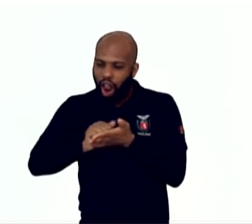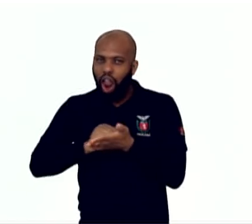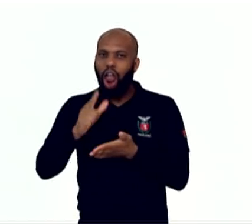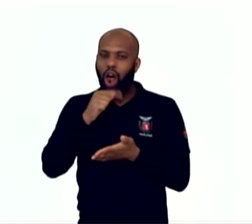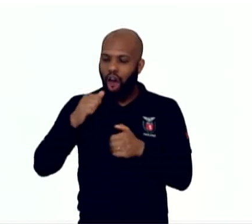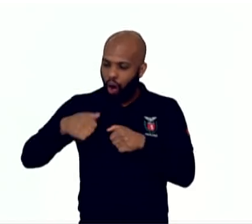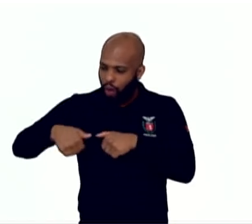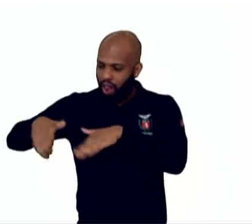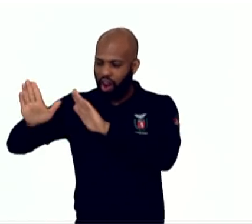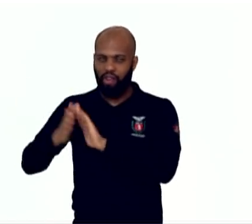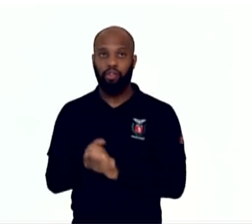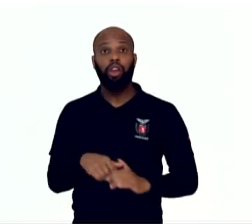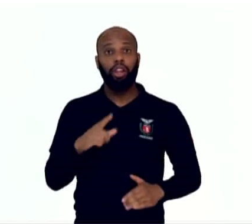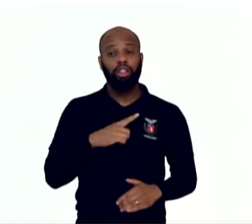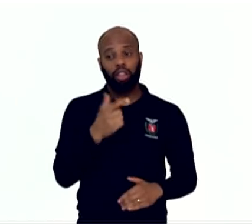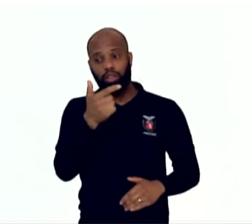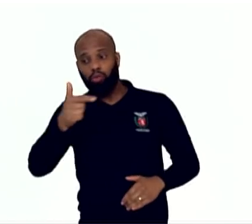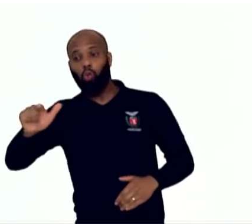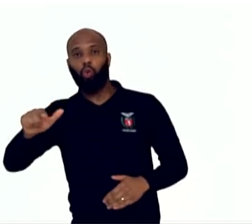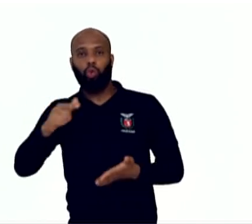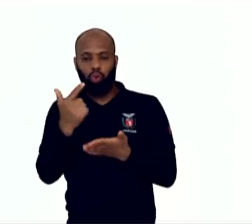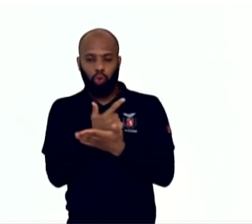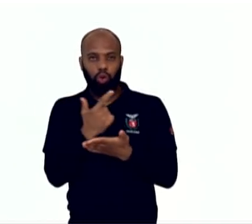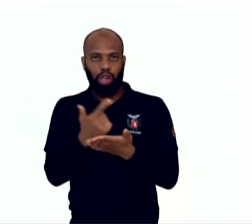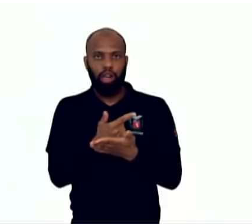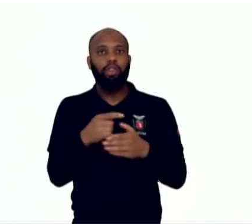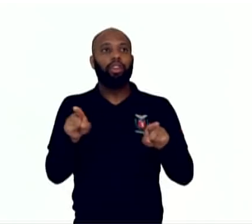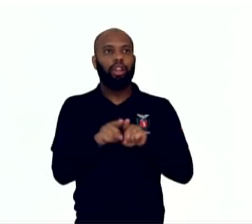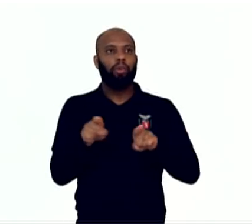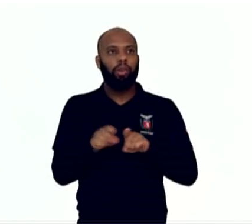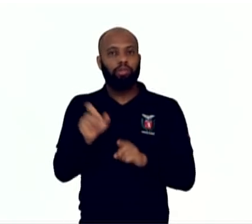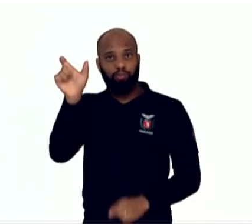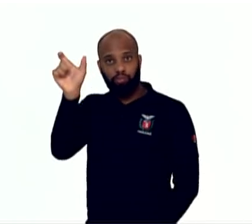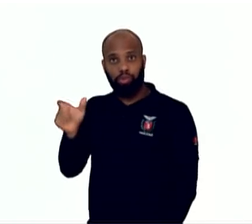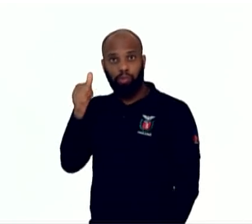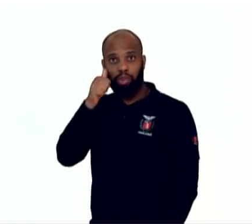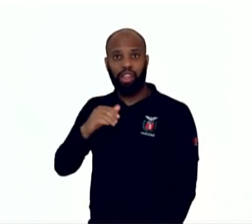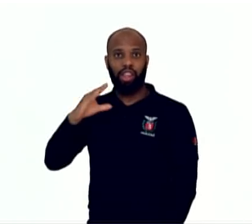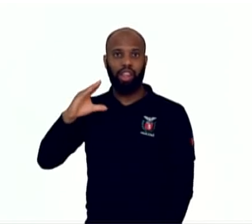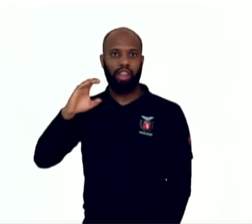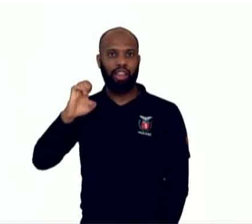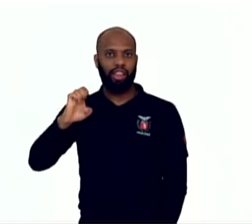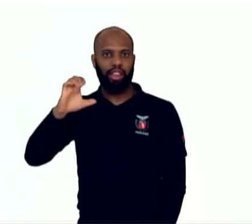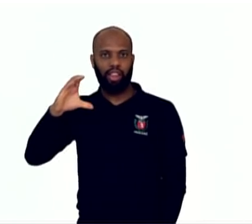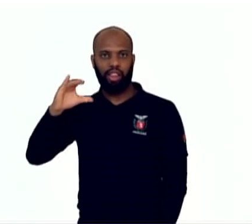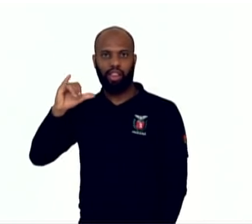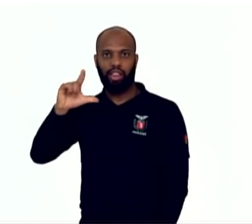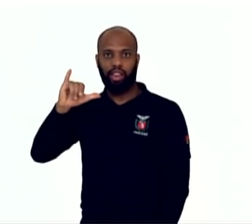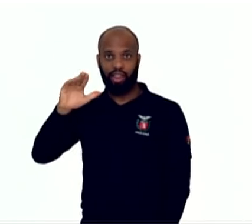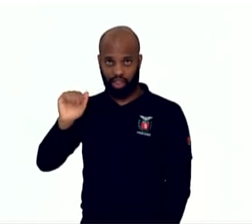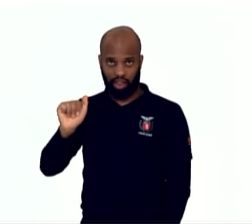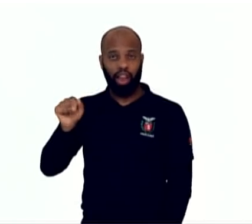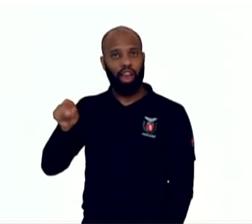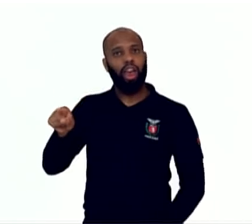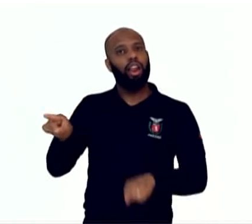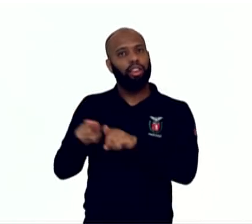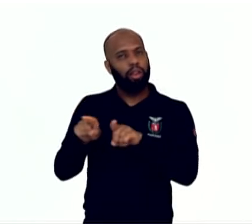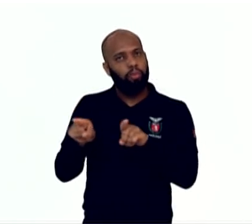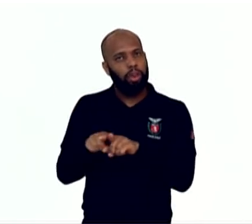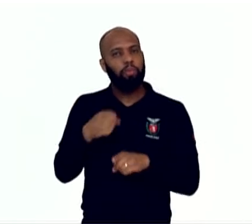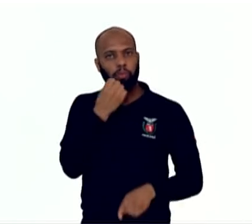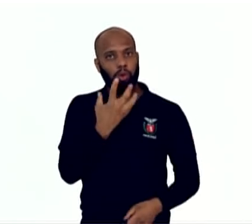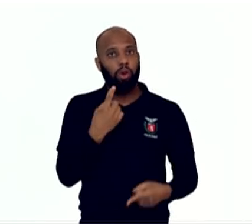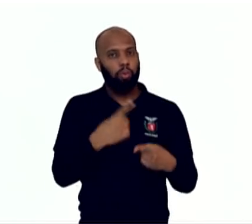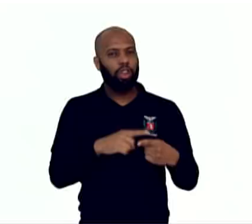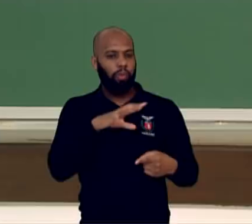outro poema, outro livro de poema, né? É o livro da Cecília Meirelles, muito legal, de onde nós retiramos